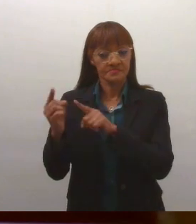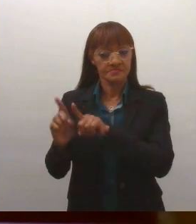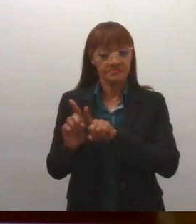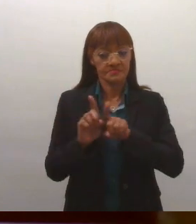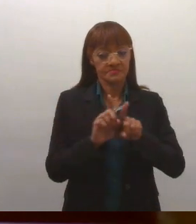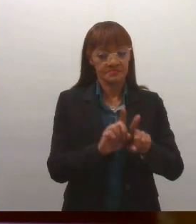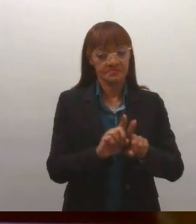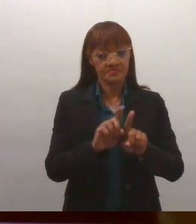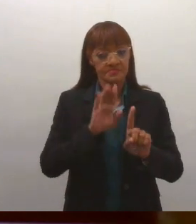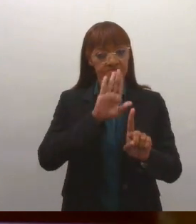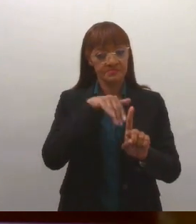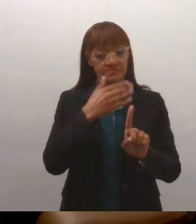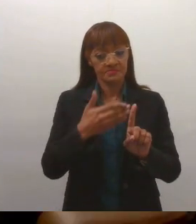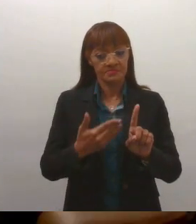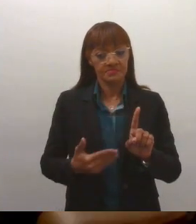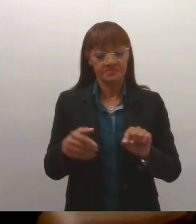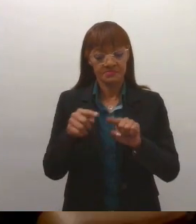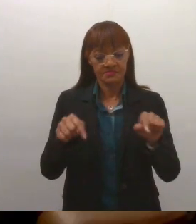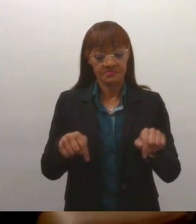plenário.